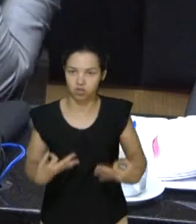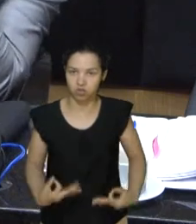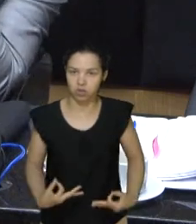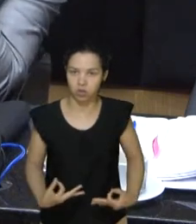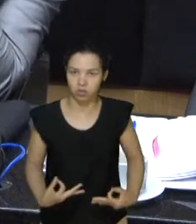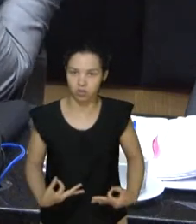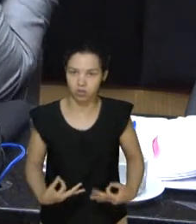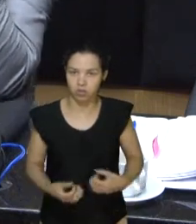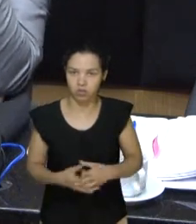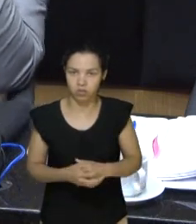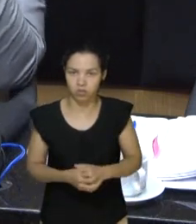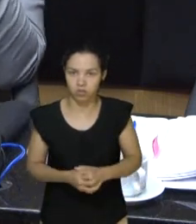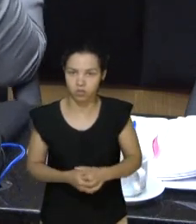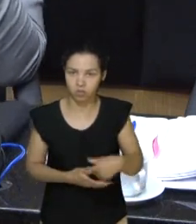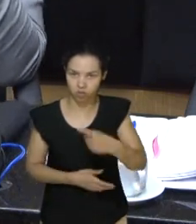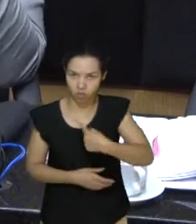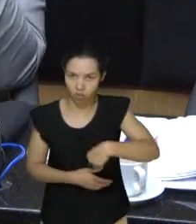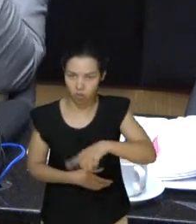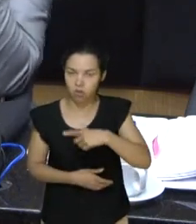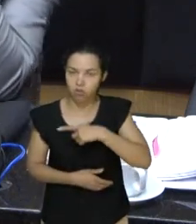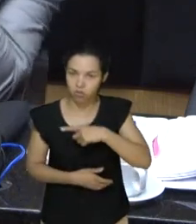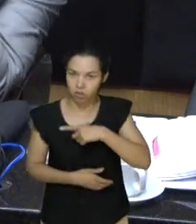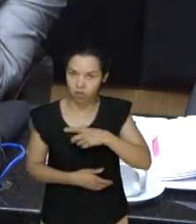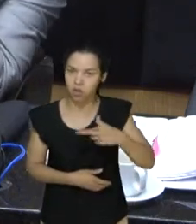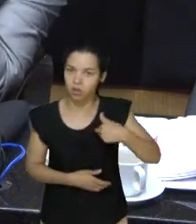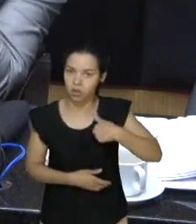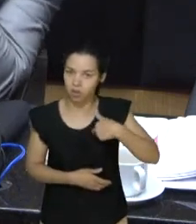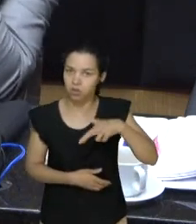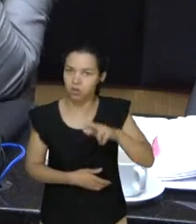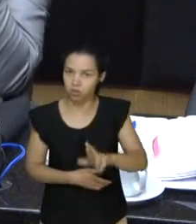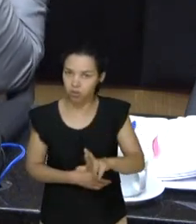Nós temos religiões, deputado Cobalcini,